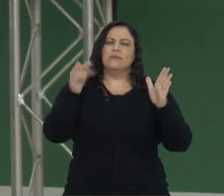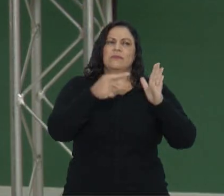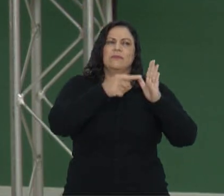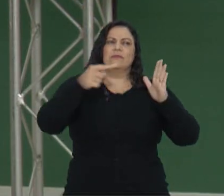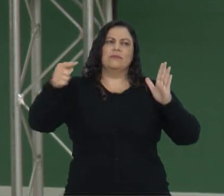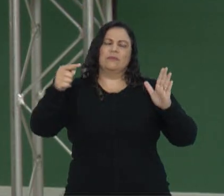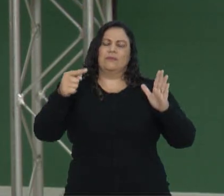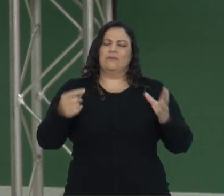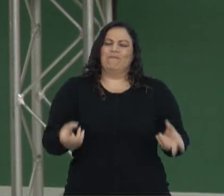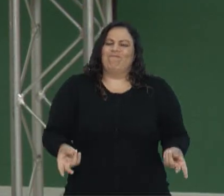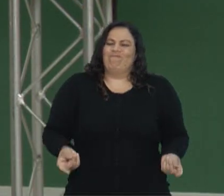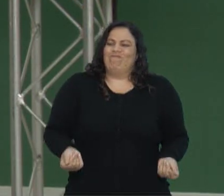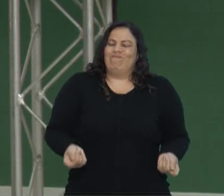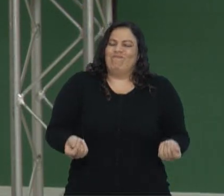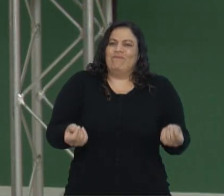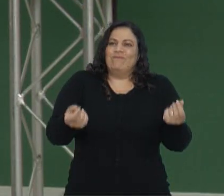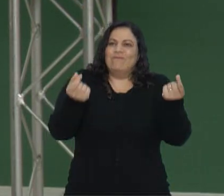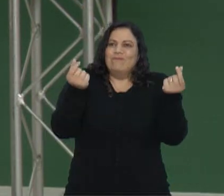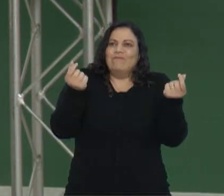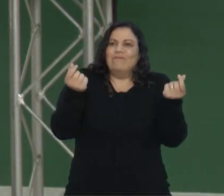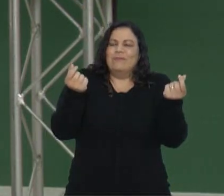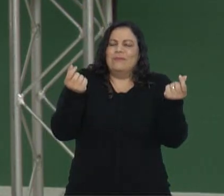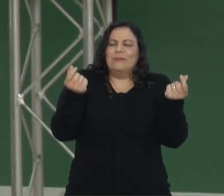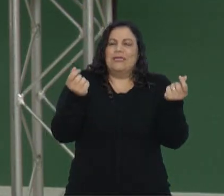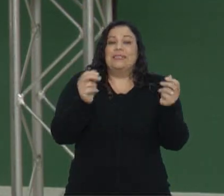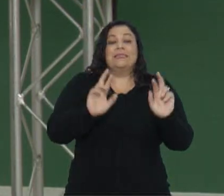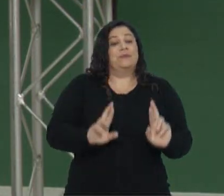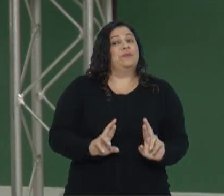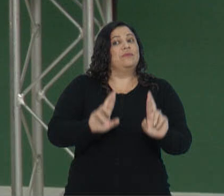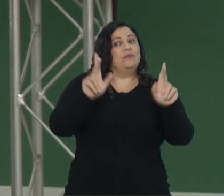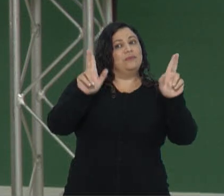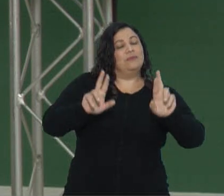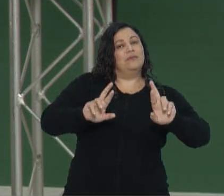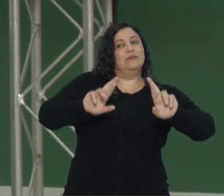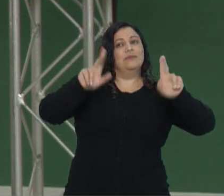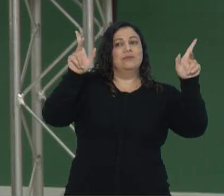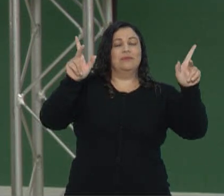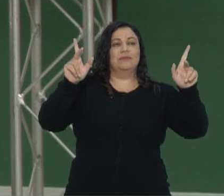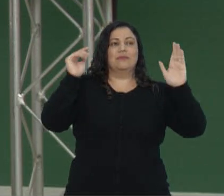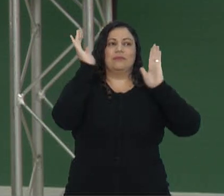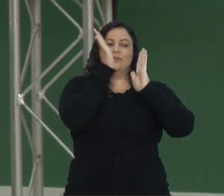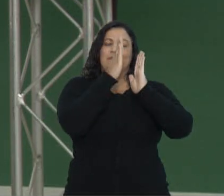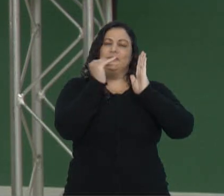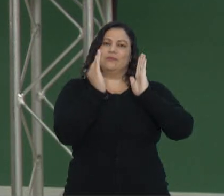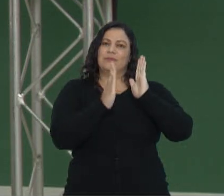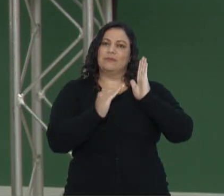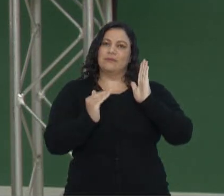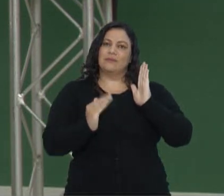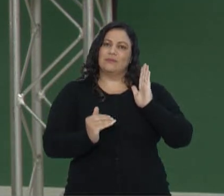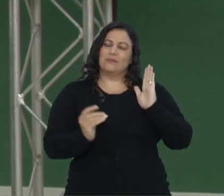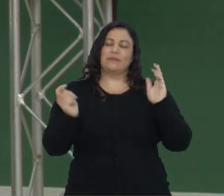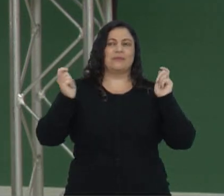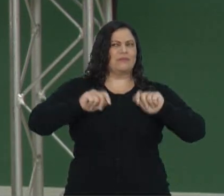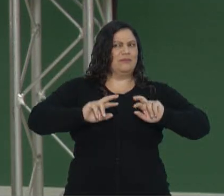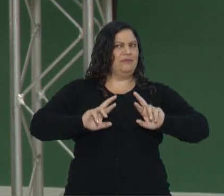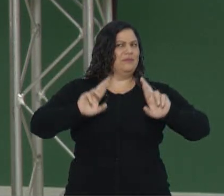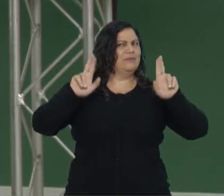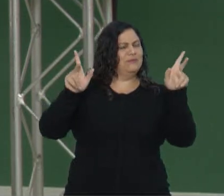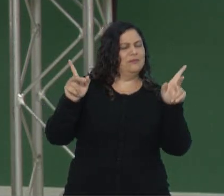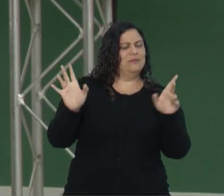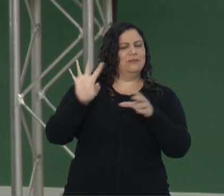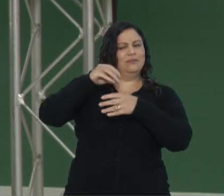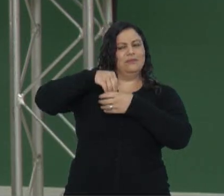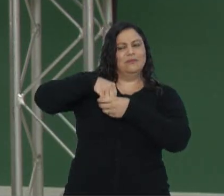composição, né, que é um pouco diferente daquela composição do barroco, né? A gente costuma dizer que o nosso barroco era um